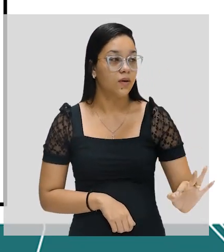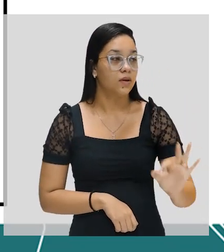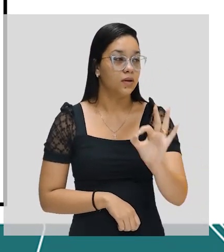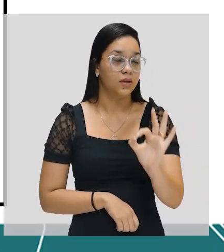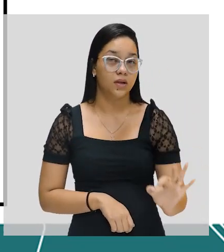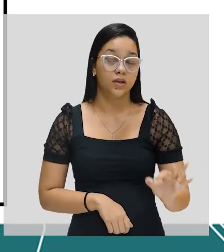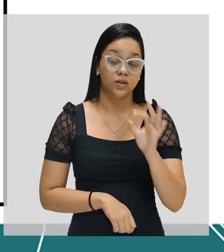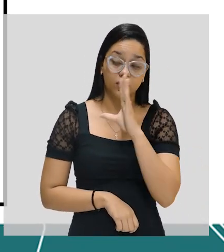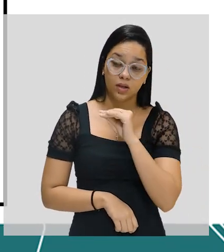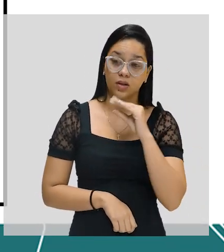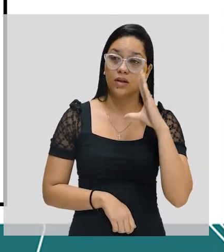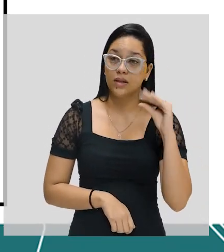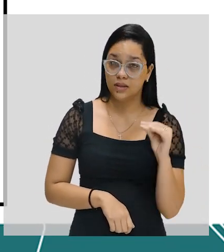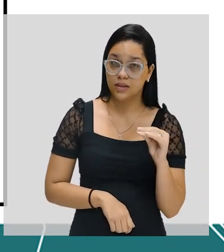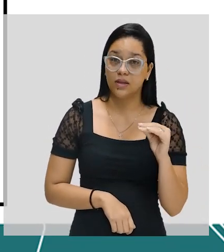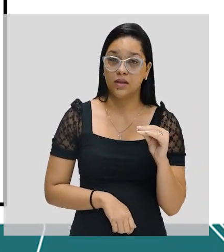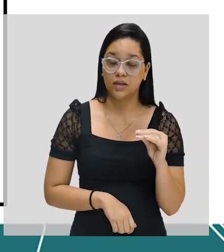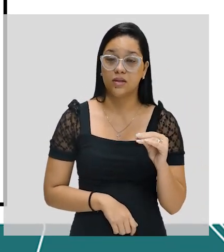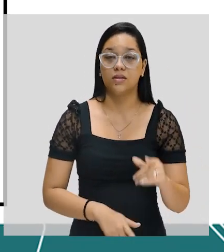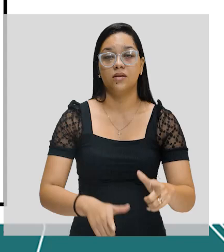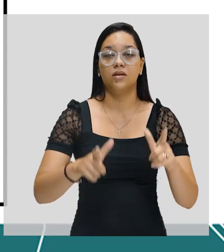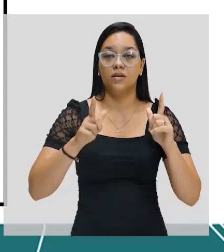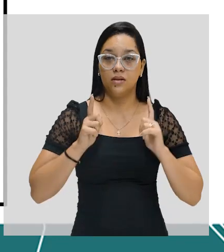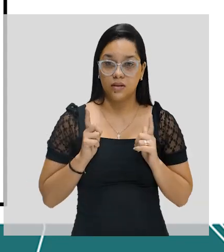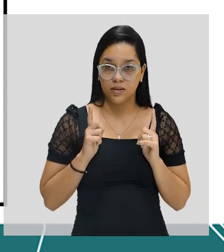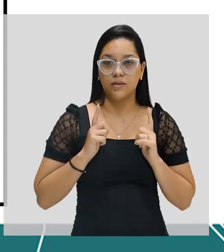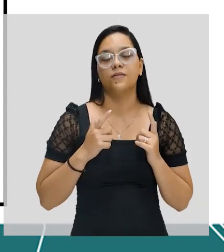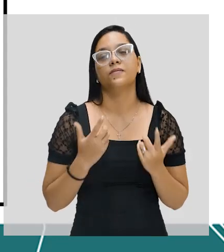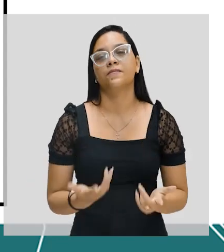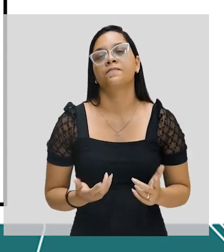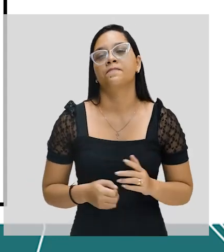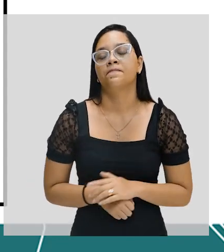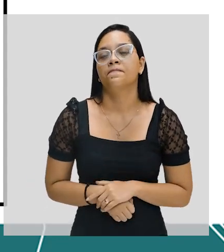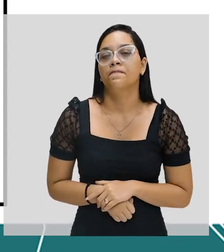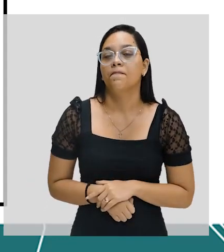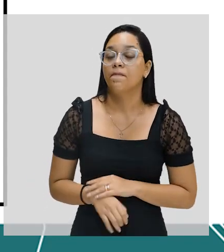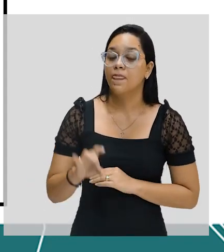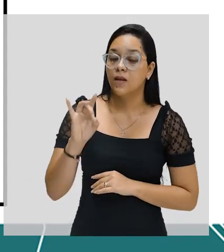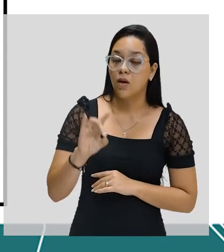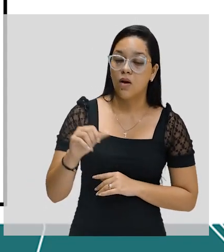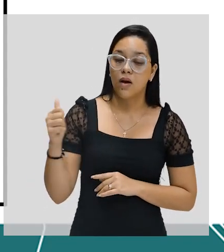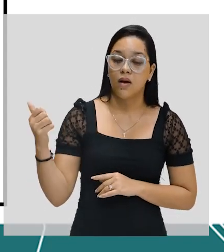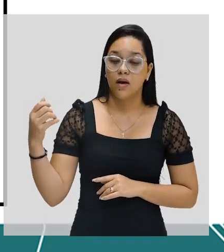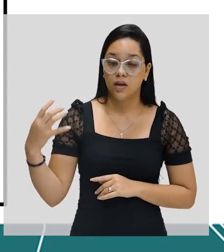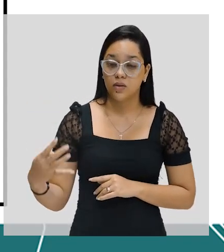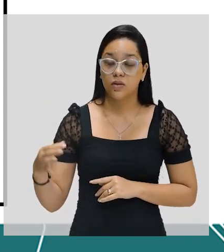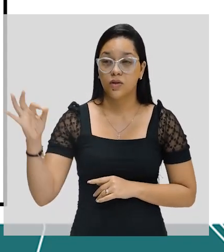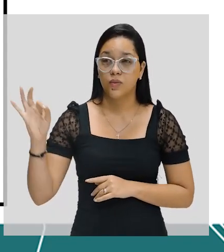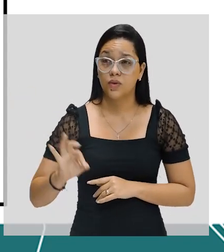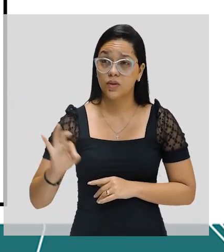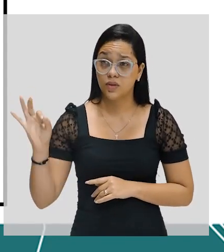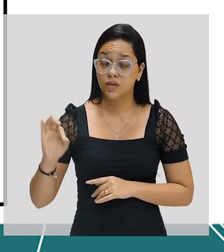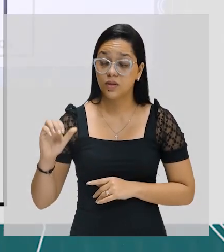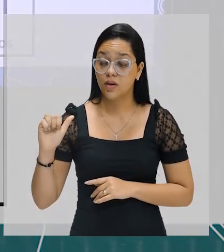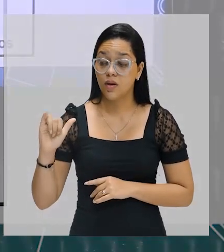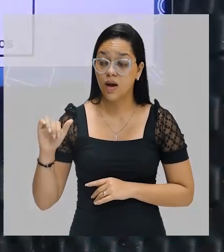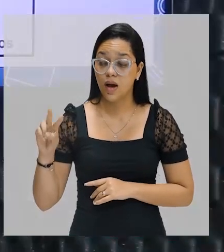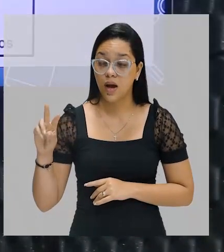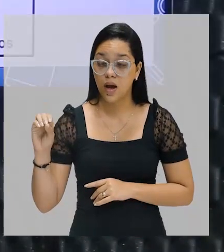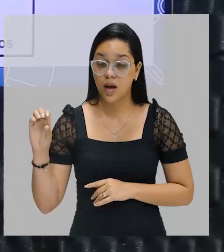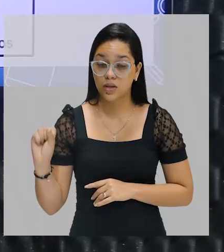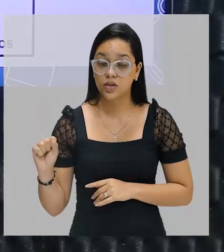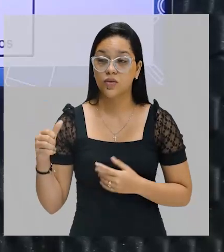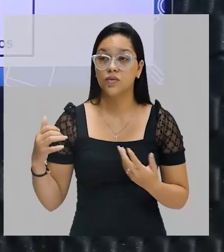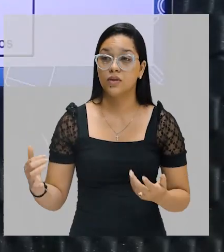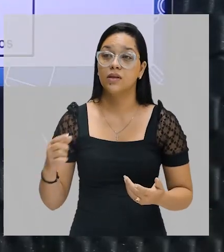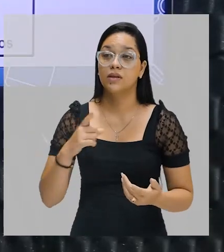86% dos adolescentes são sedentários e apenas 14% são ativos. É mais